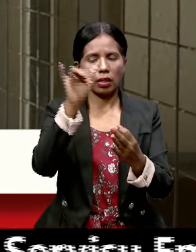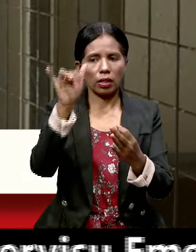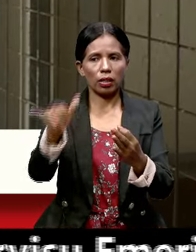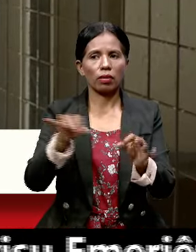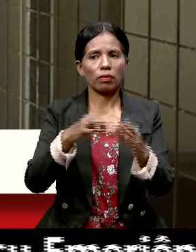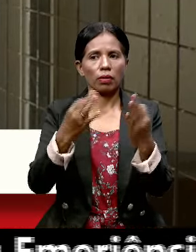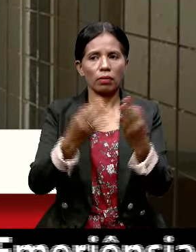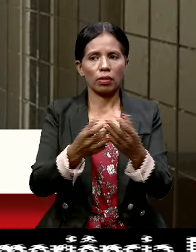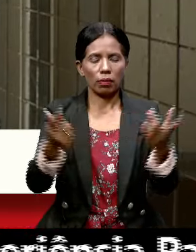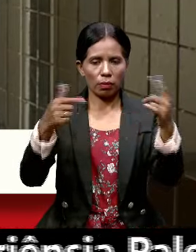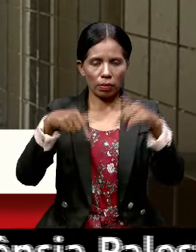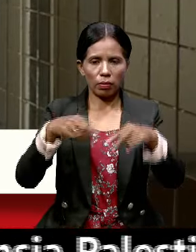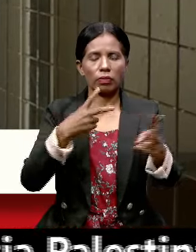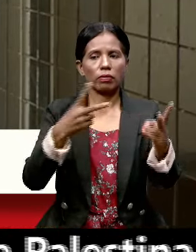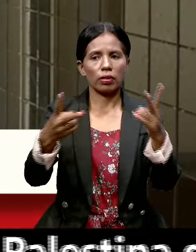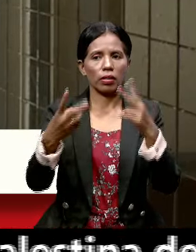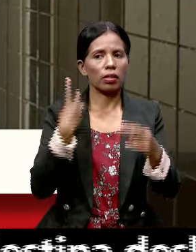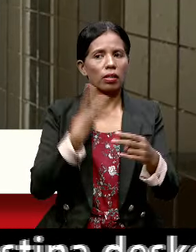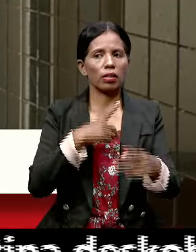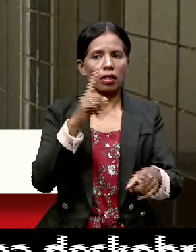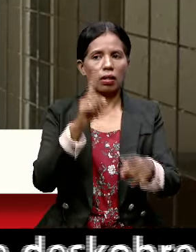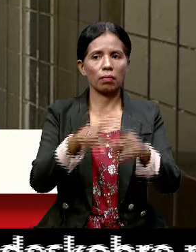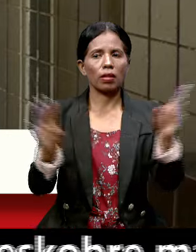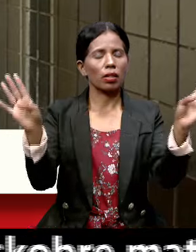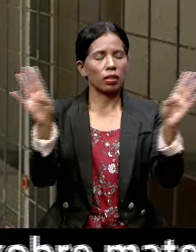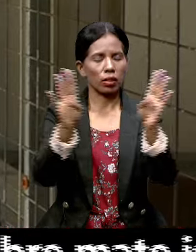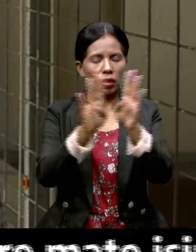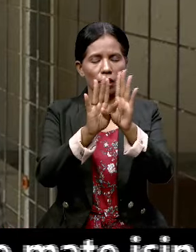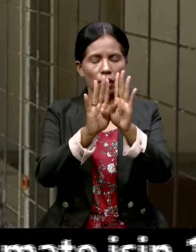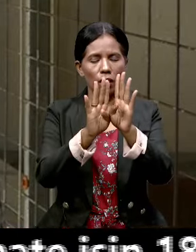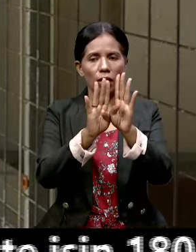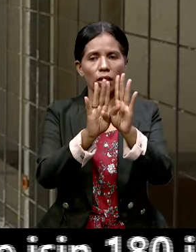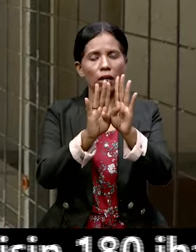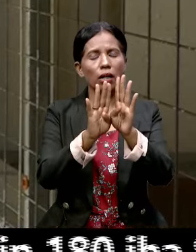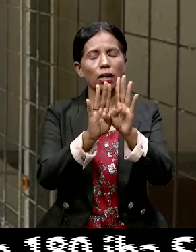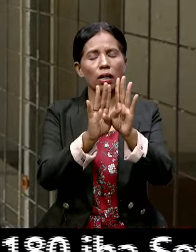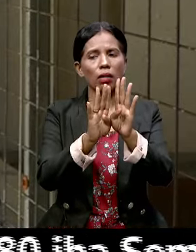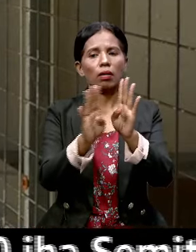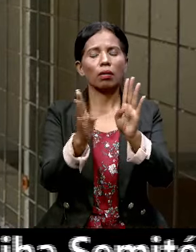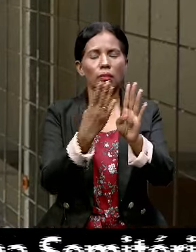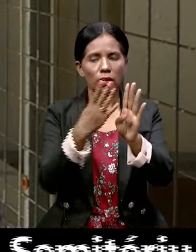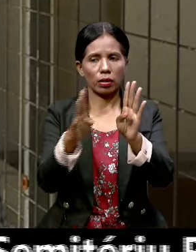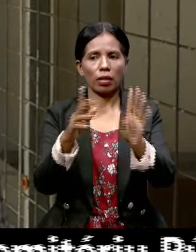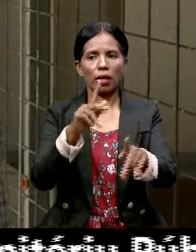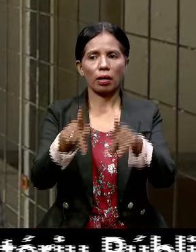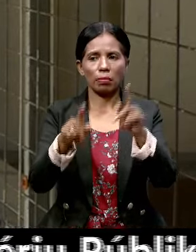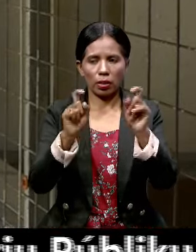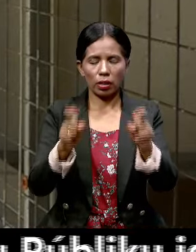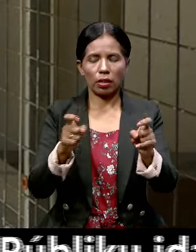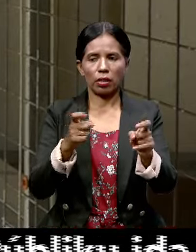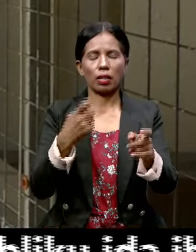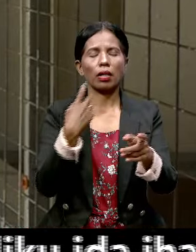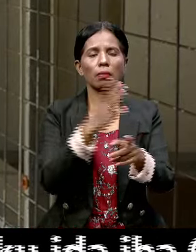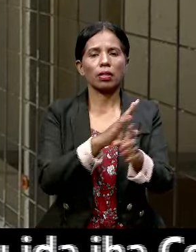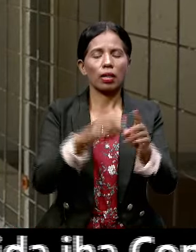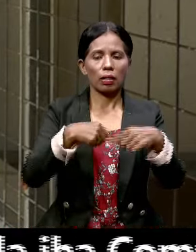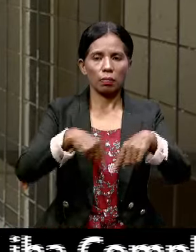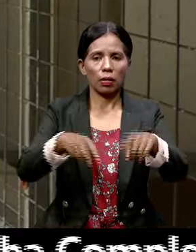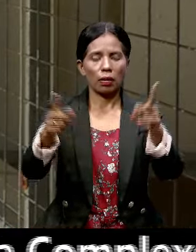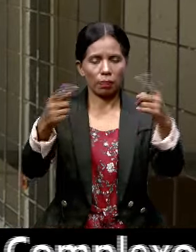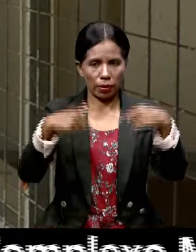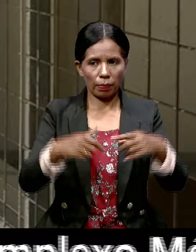família Balu, mas me visita. Né, ita label taka portão na nova. Ita, quando ita taka portão, mas é mantém que taka loke.